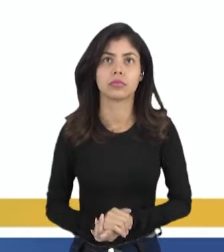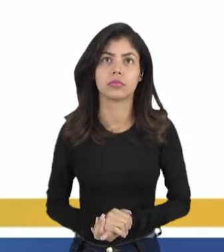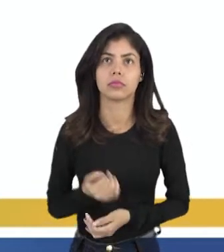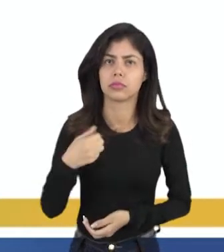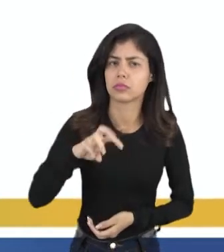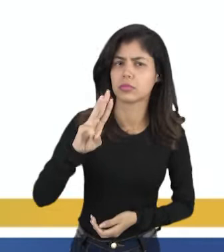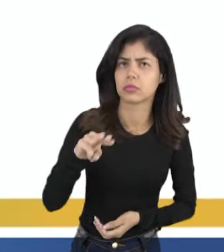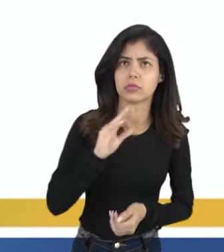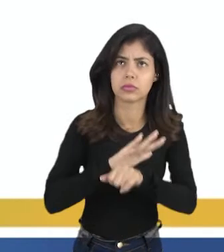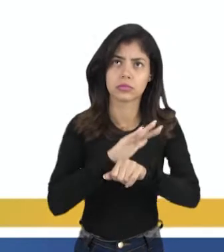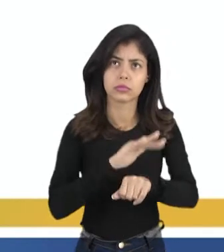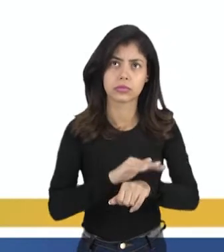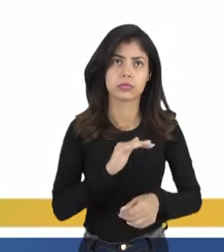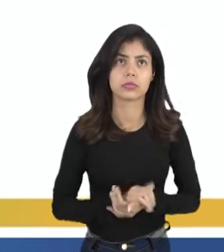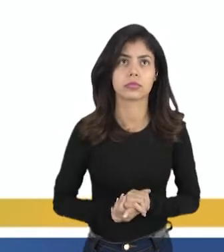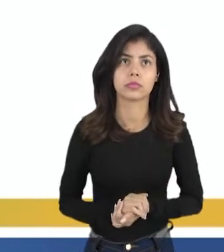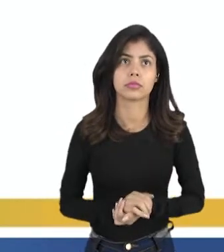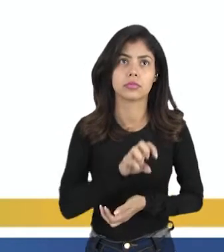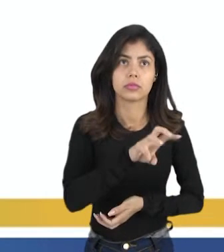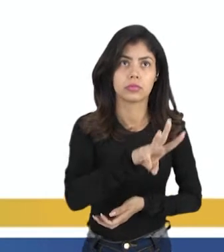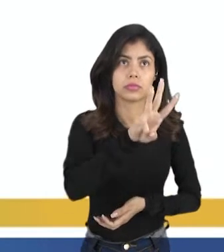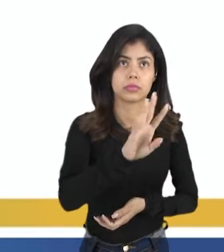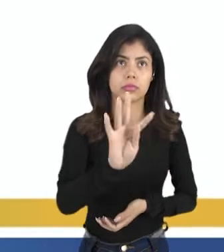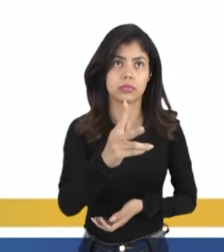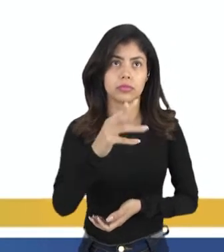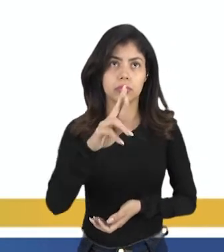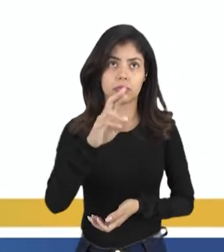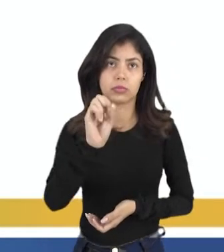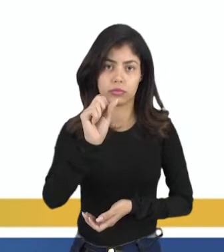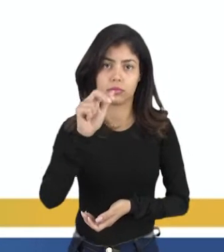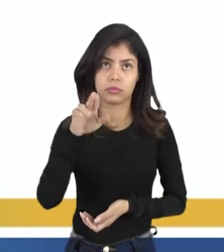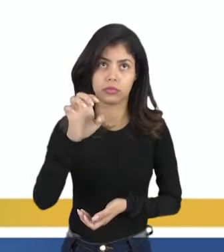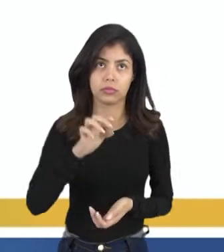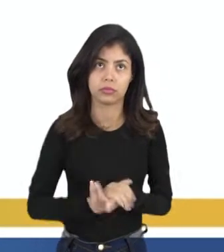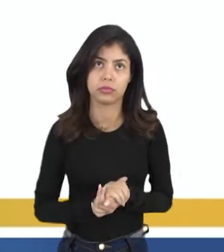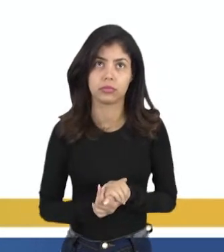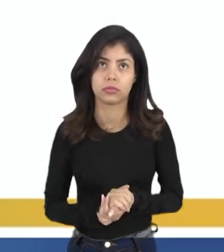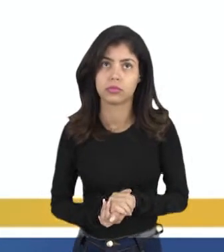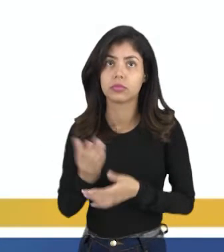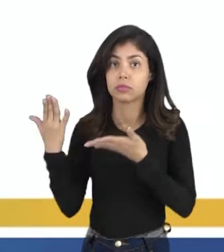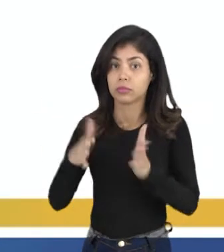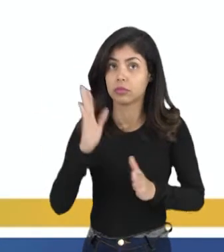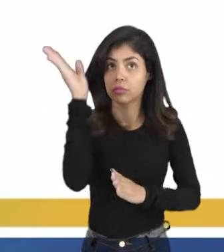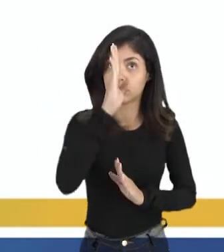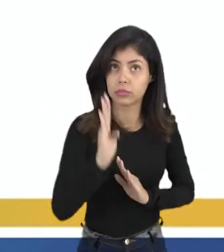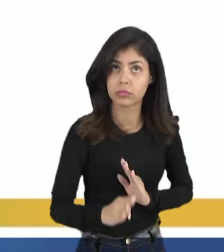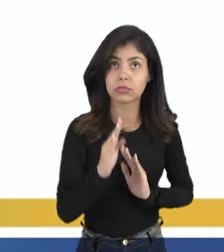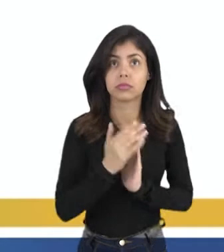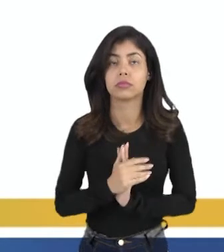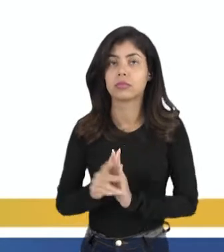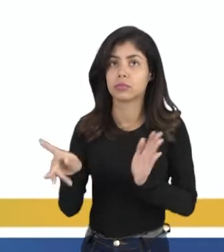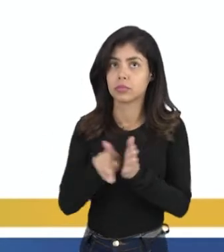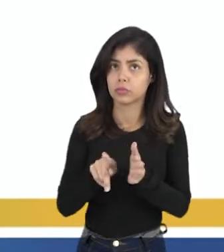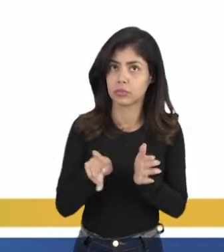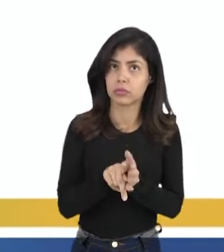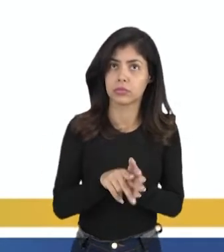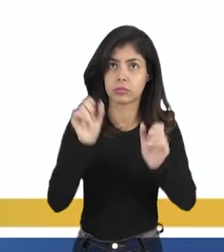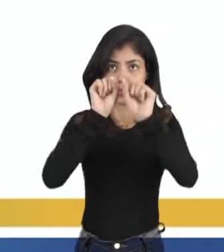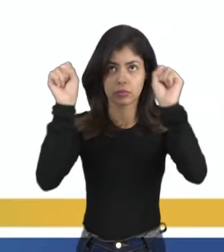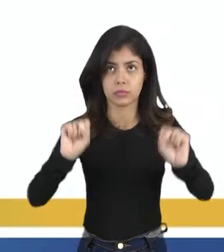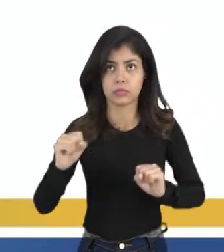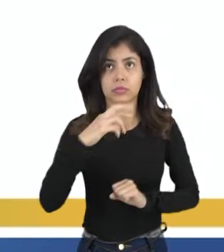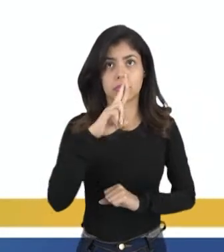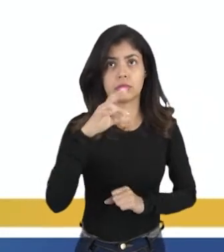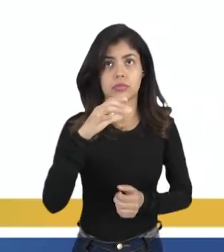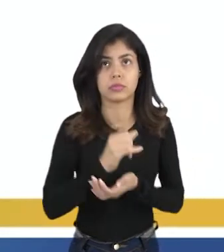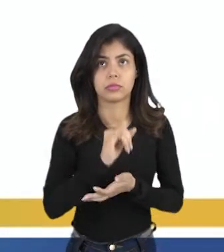em cartaz. Quem ajuda na tarefa é o aplicativo WhatsCine, recém-chegado ao Brasil e disponível para